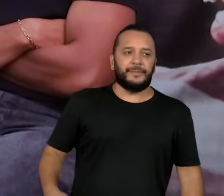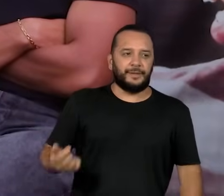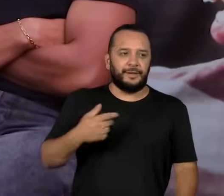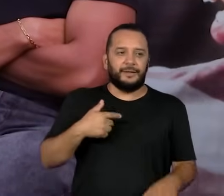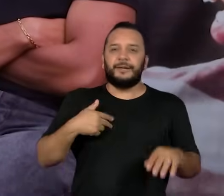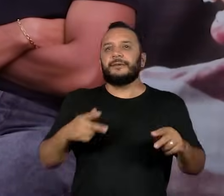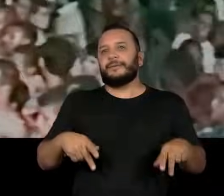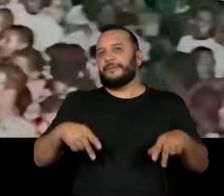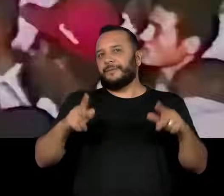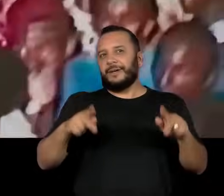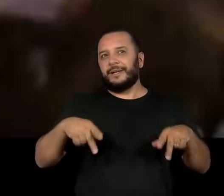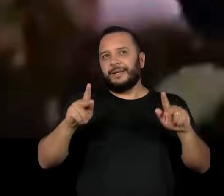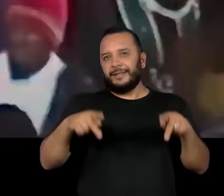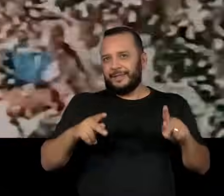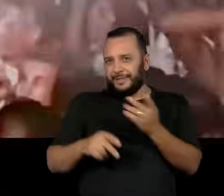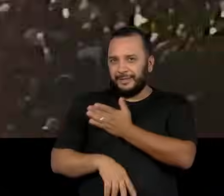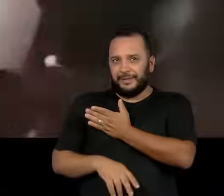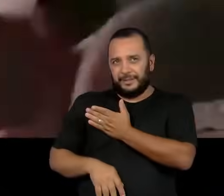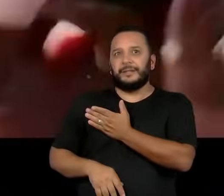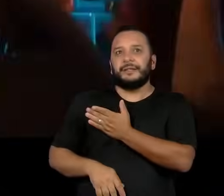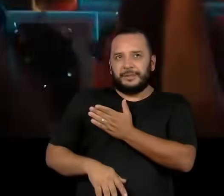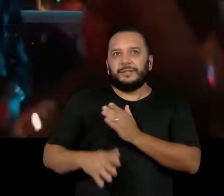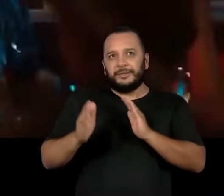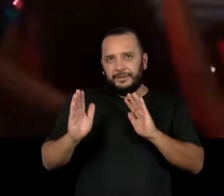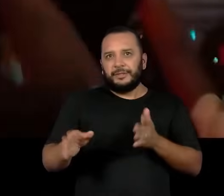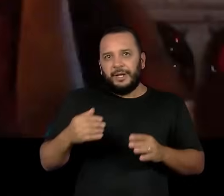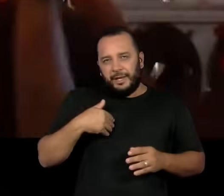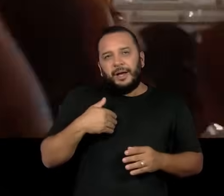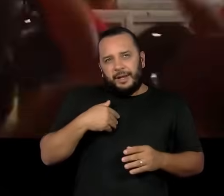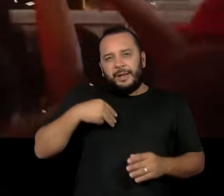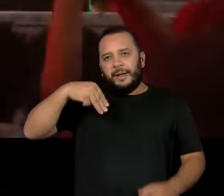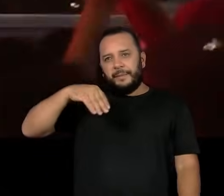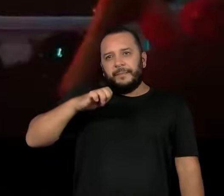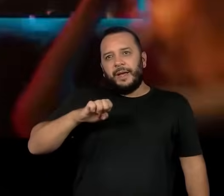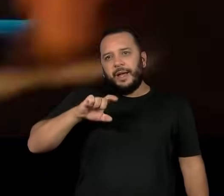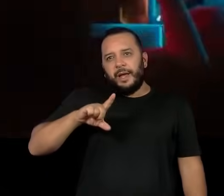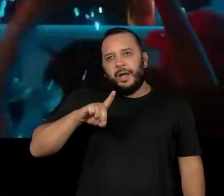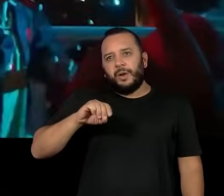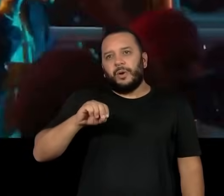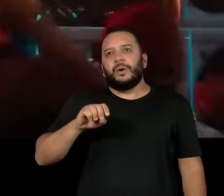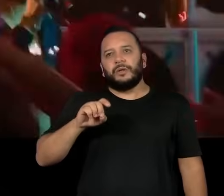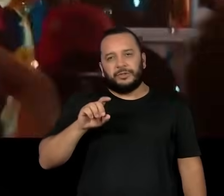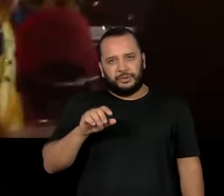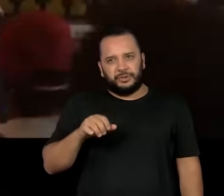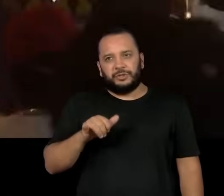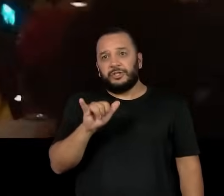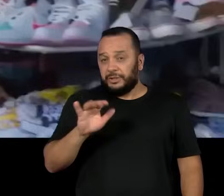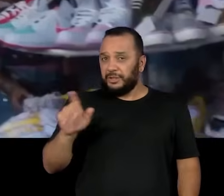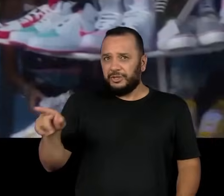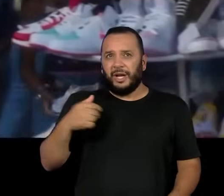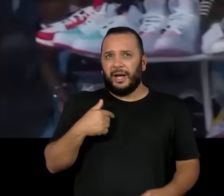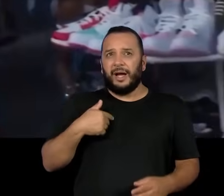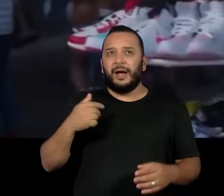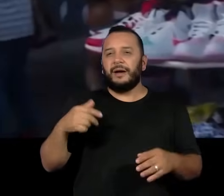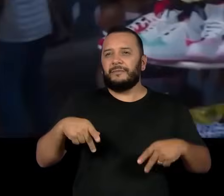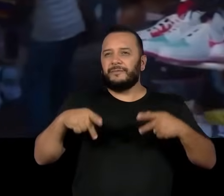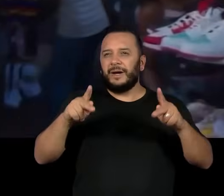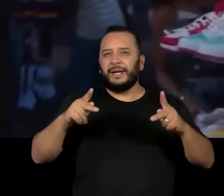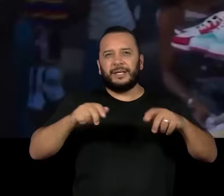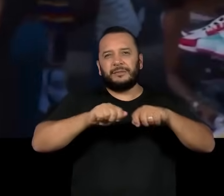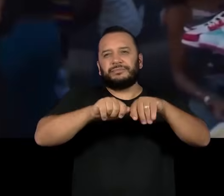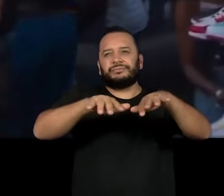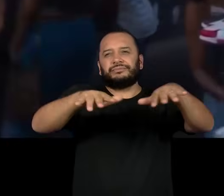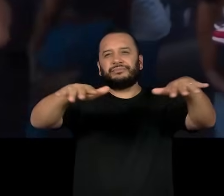Claudinho Bochecha é uma geração onde, na época, o funk era utilizado socialmente para alcance de visibilidade das